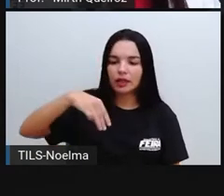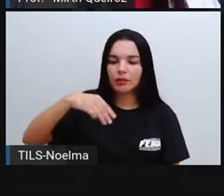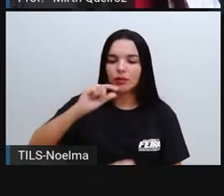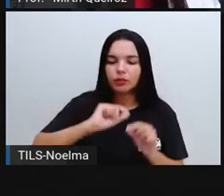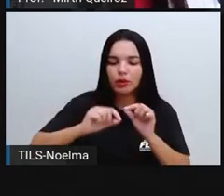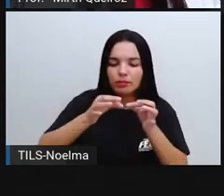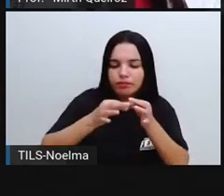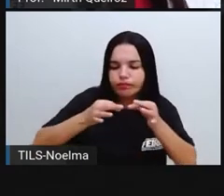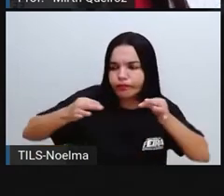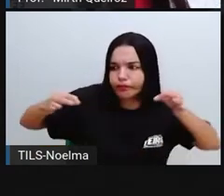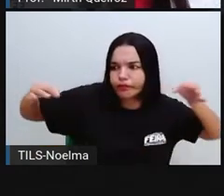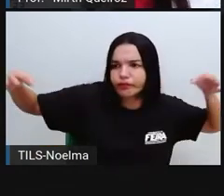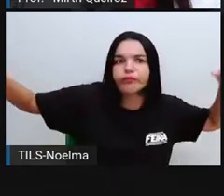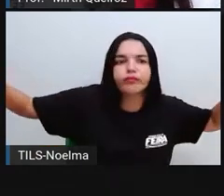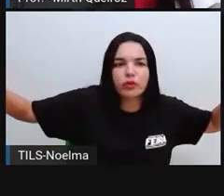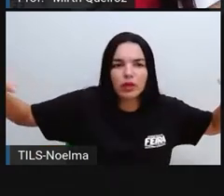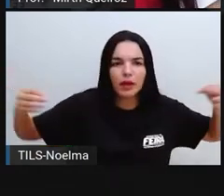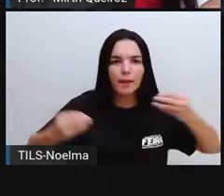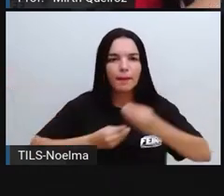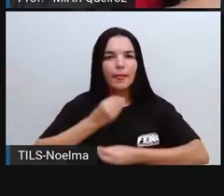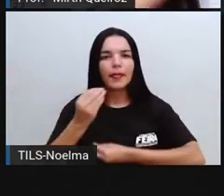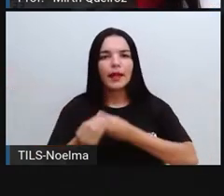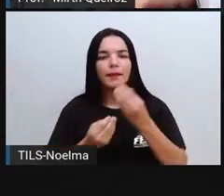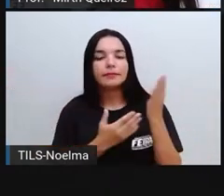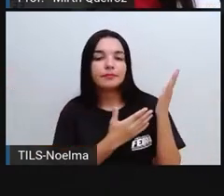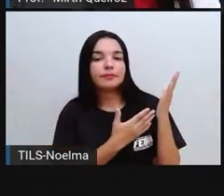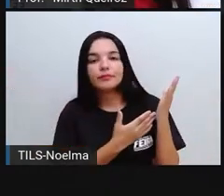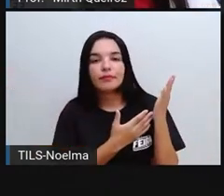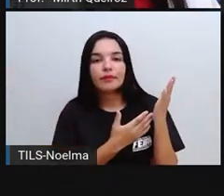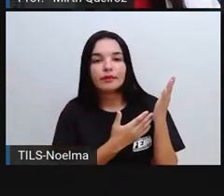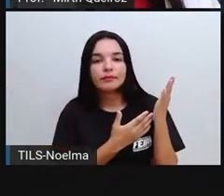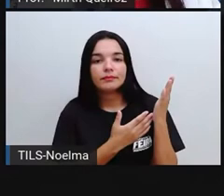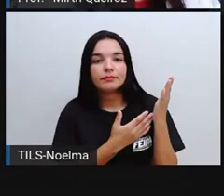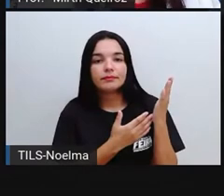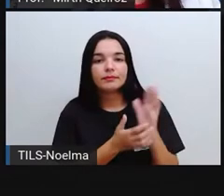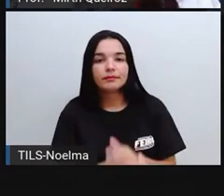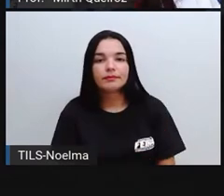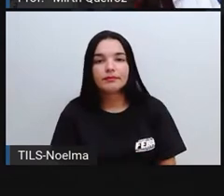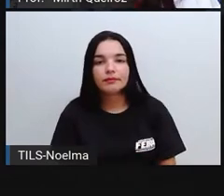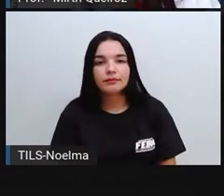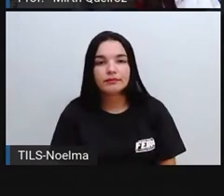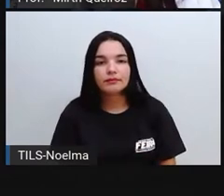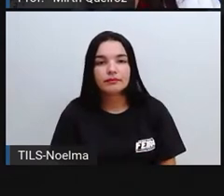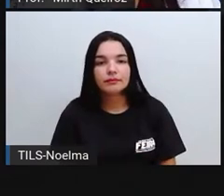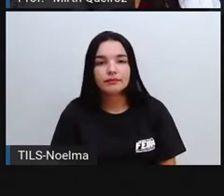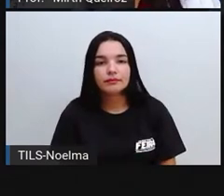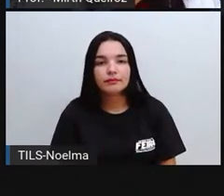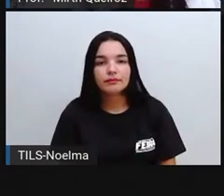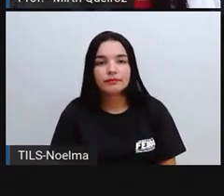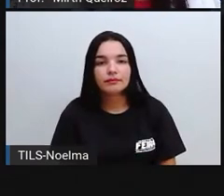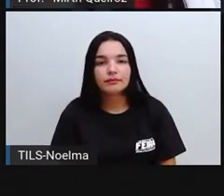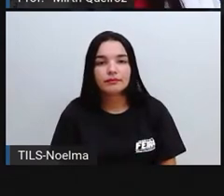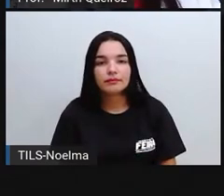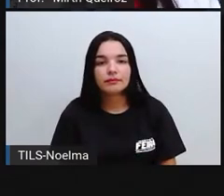para cada quilômetro então nós pegaríamos aí quem é